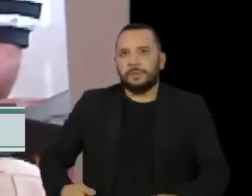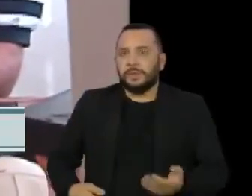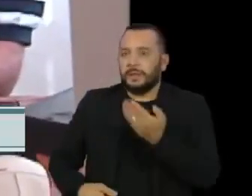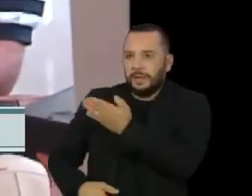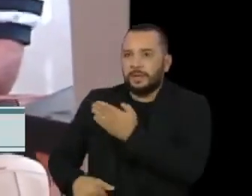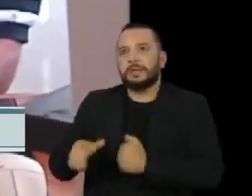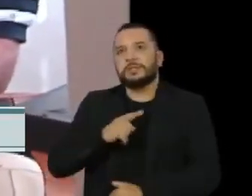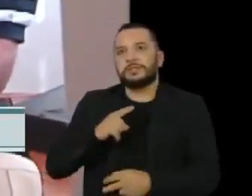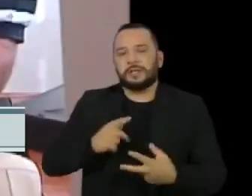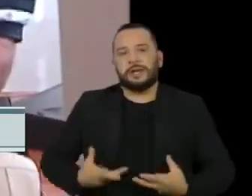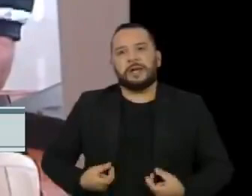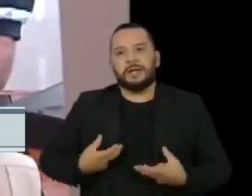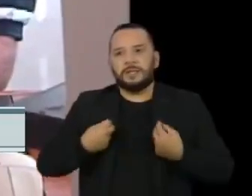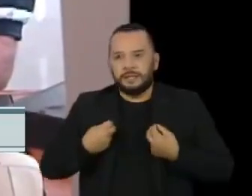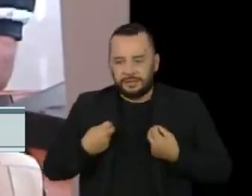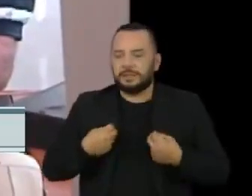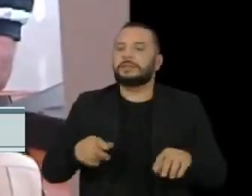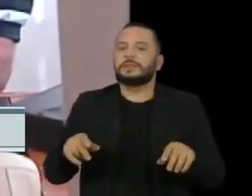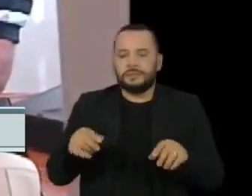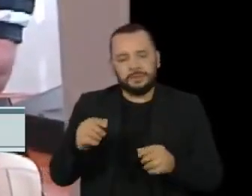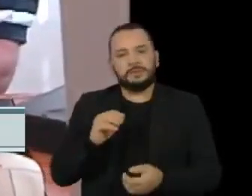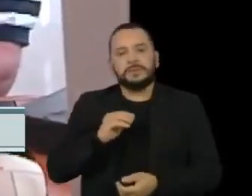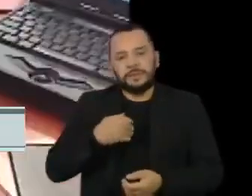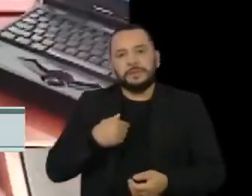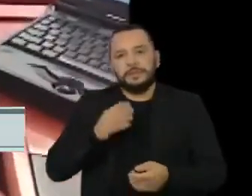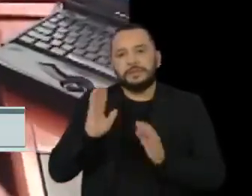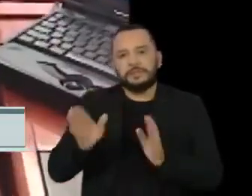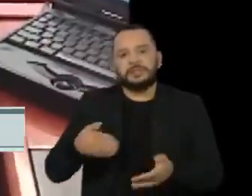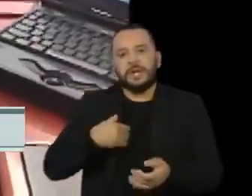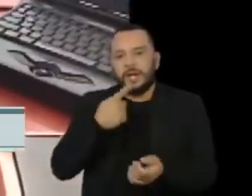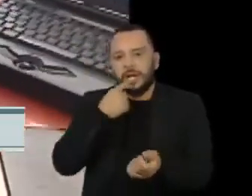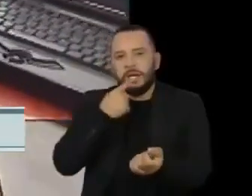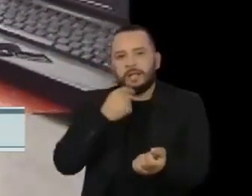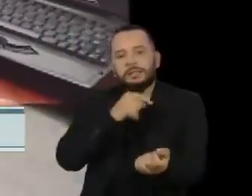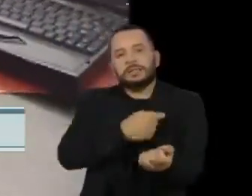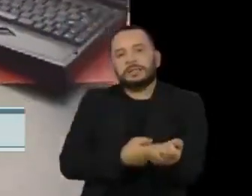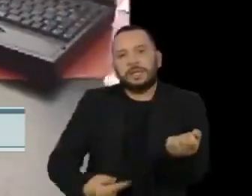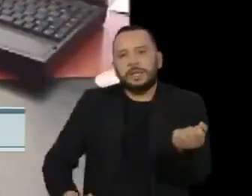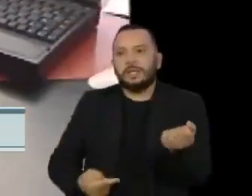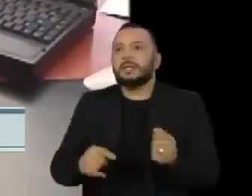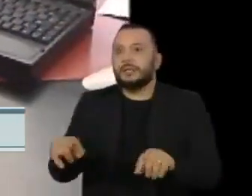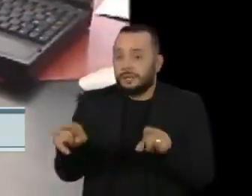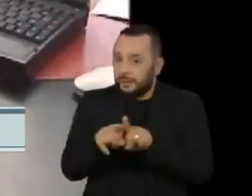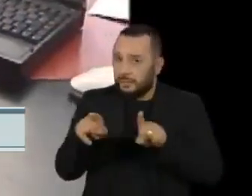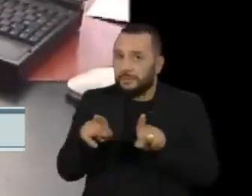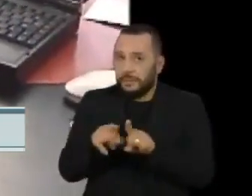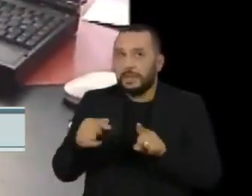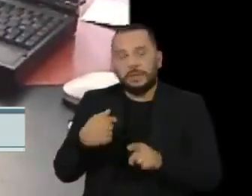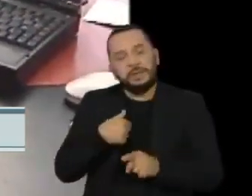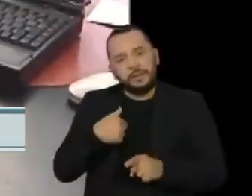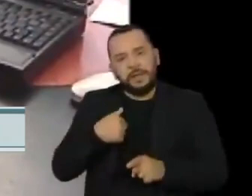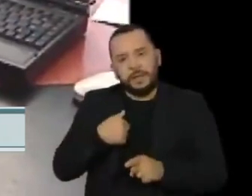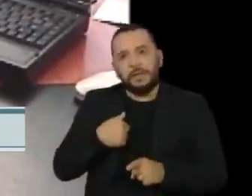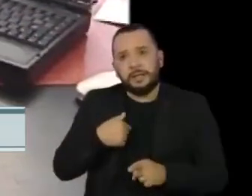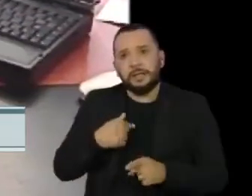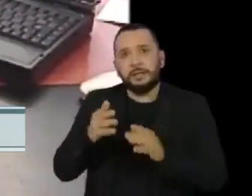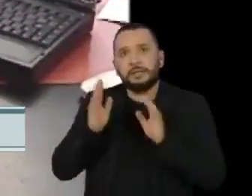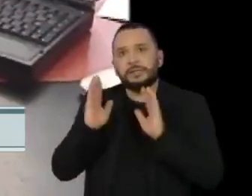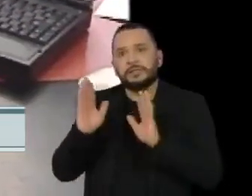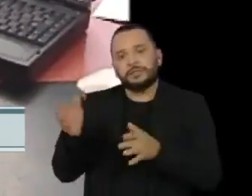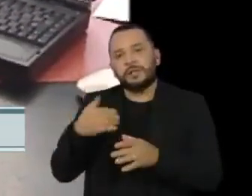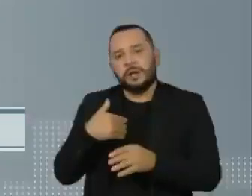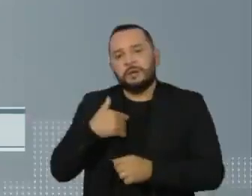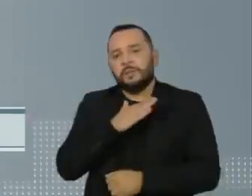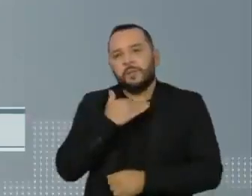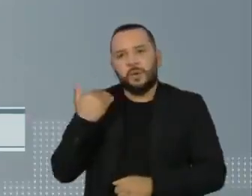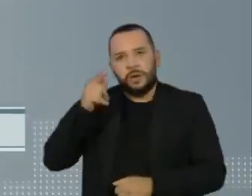a leucemia e aguardava o transplante de medula. Desconectou-se dessa existência para acessar outras dimensões